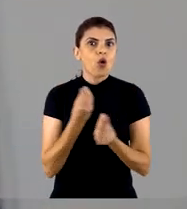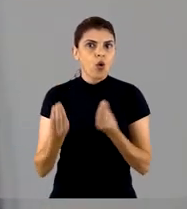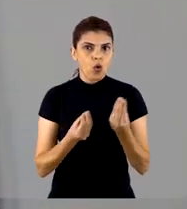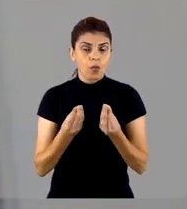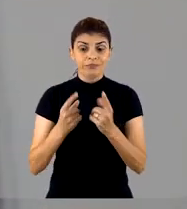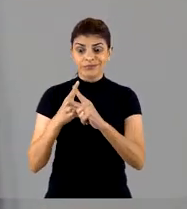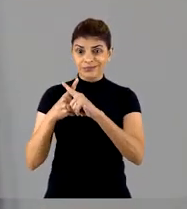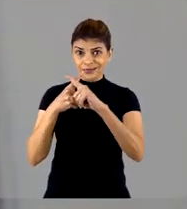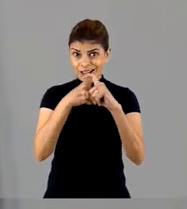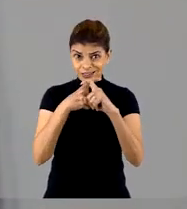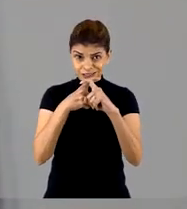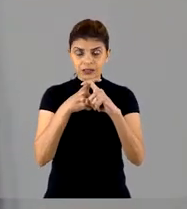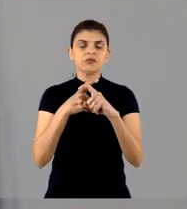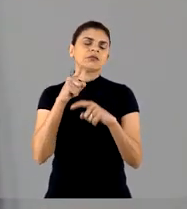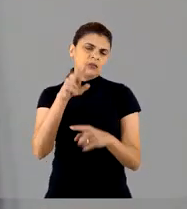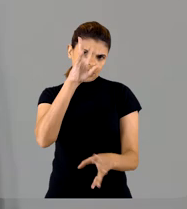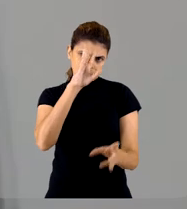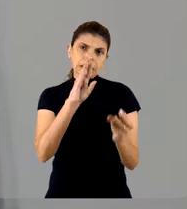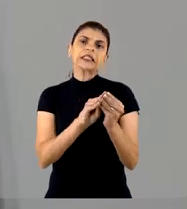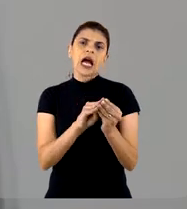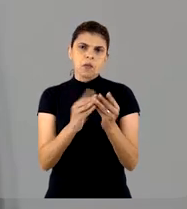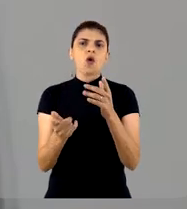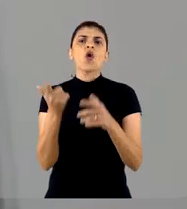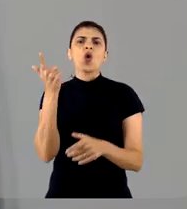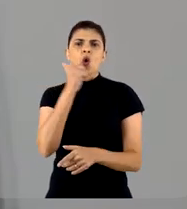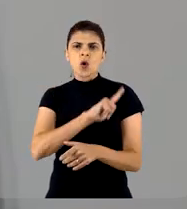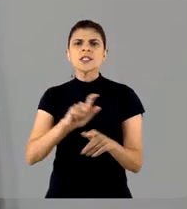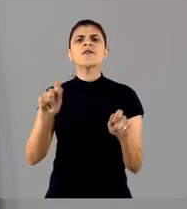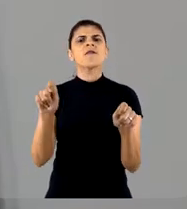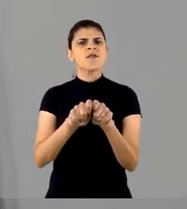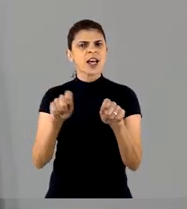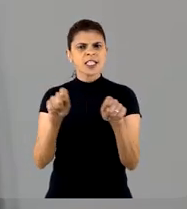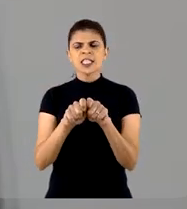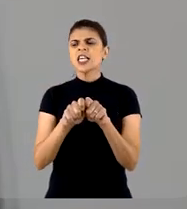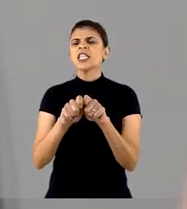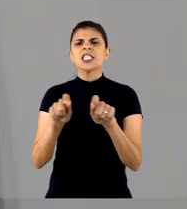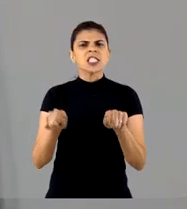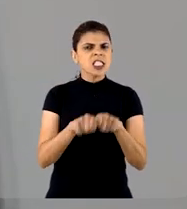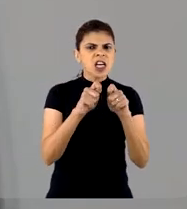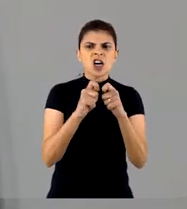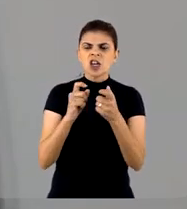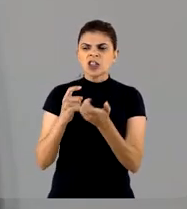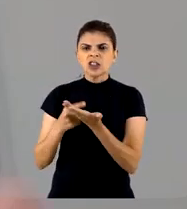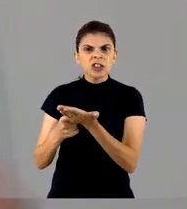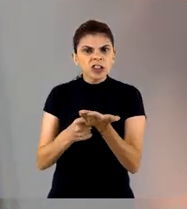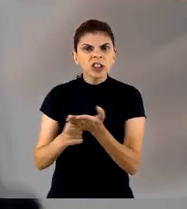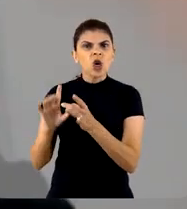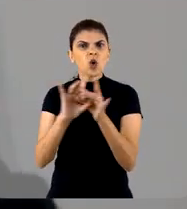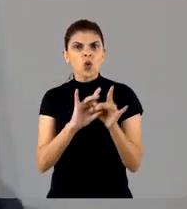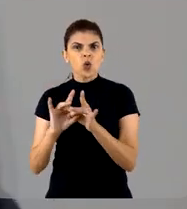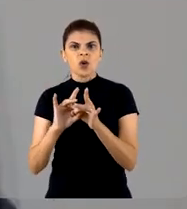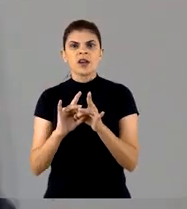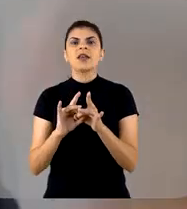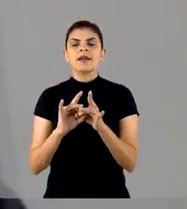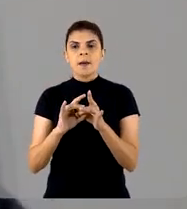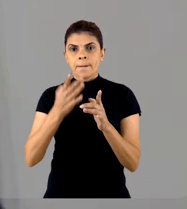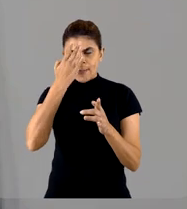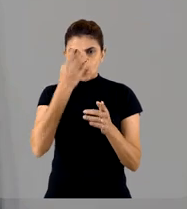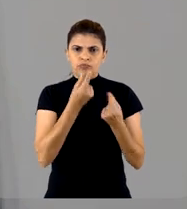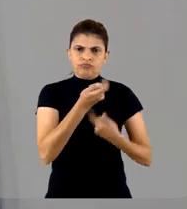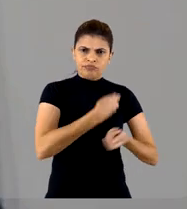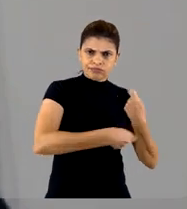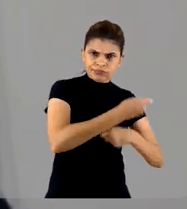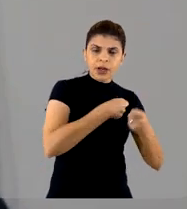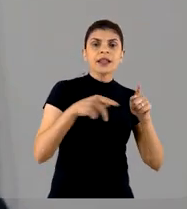né? Porque o nazismo, sem sombra de dúvida, ele conseguiu um feito inédito, né? Unir capitalistas e comunistas, né,